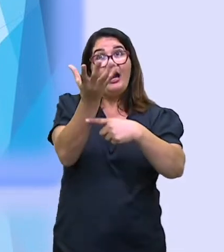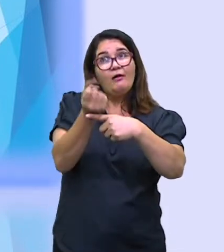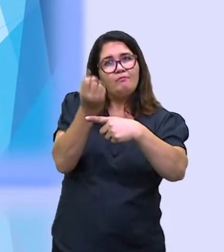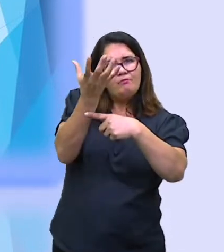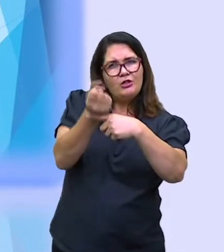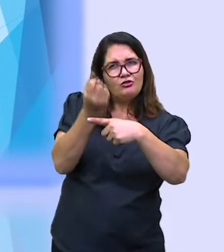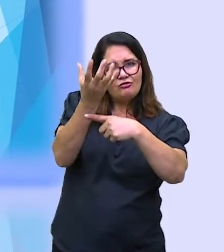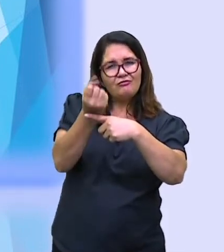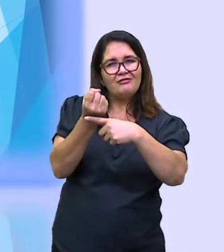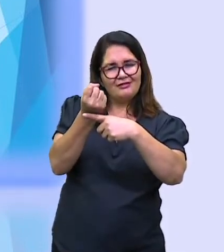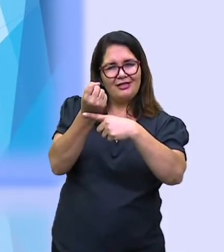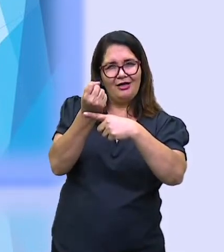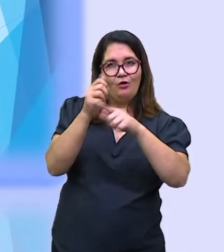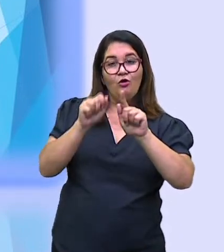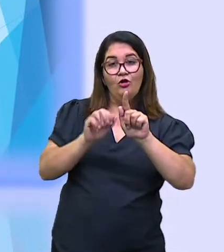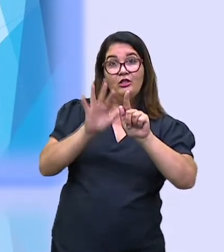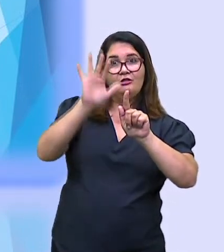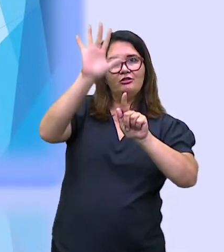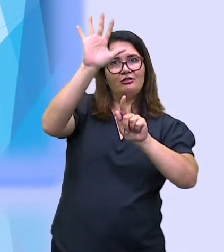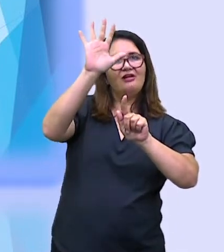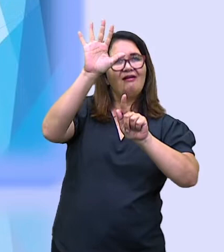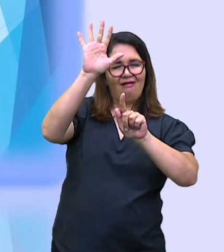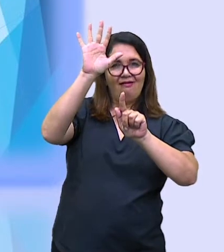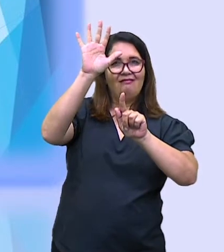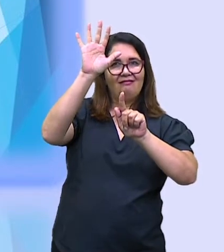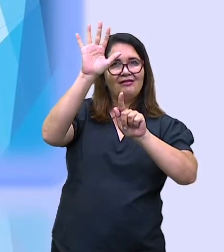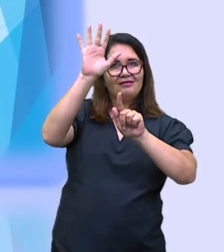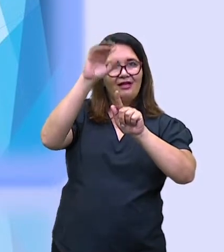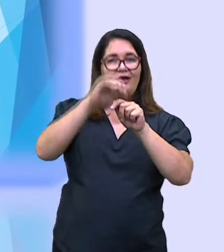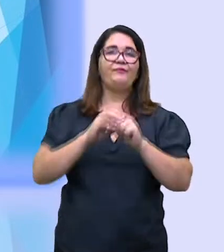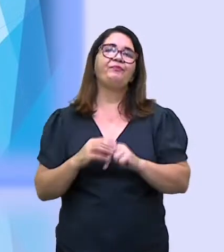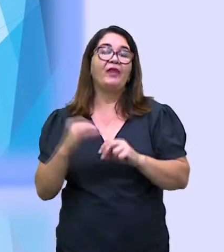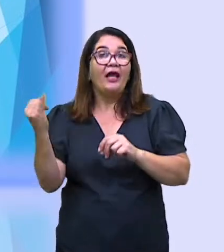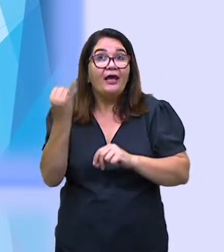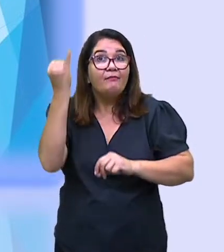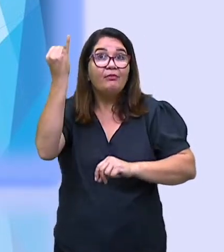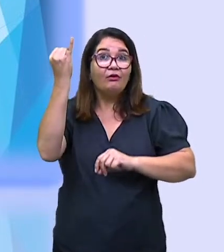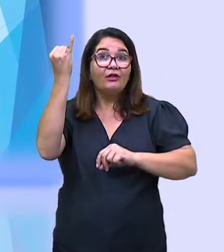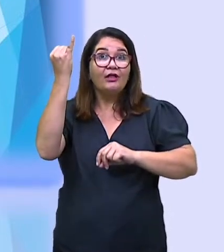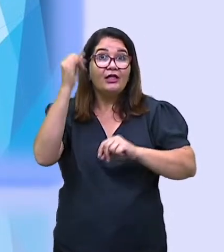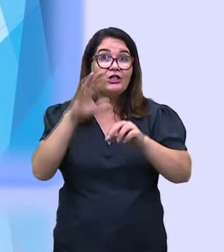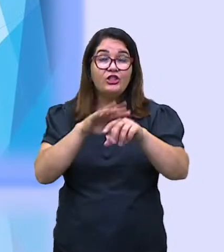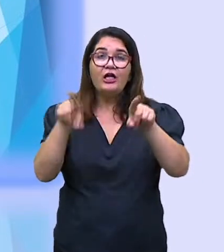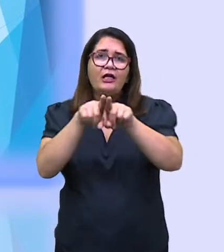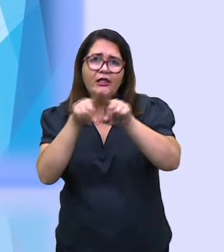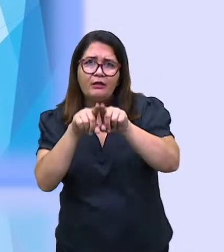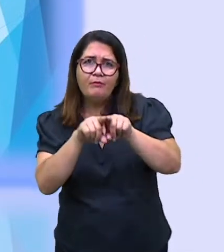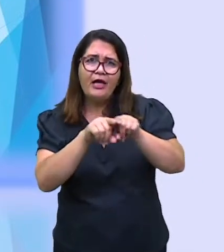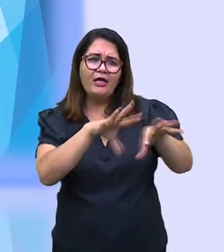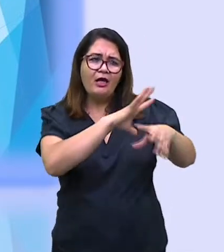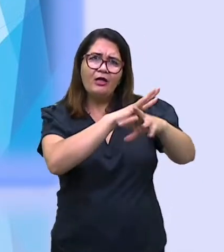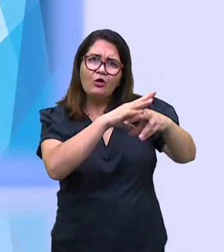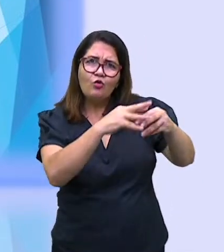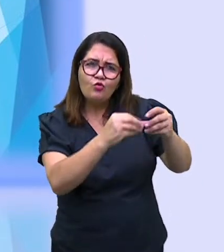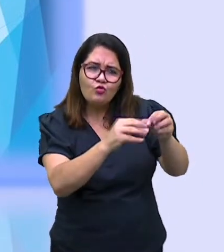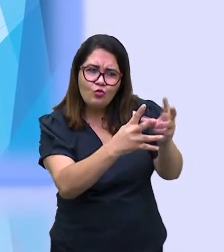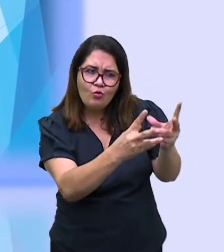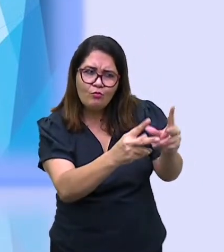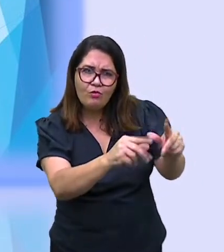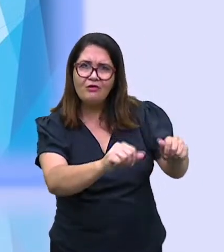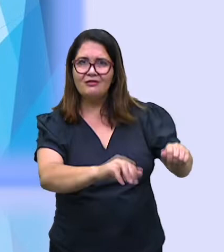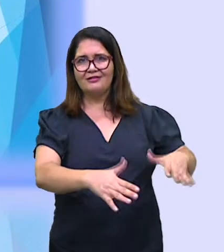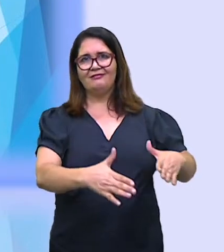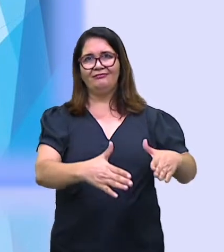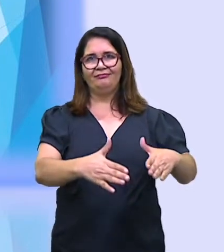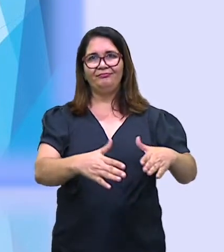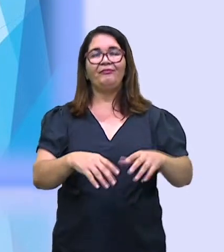que a gente faz de metabolismo. E aí, será que tem mais algum gás aí que vocês conseguem assimilar no nosso